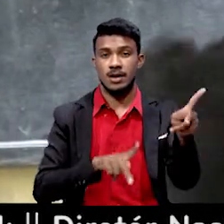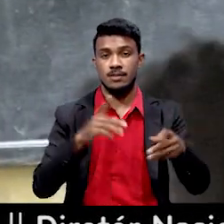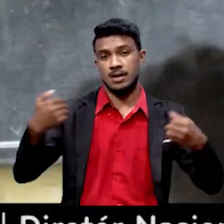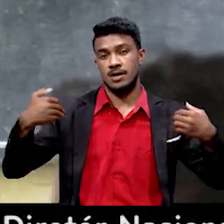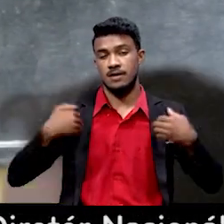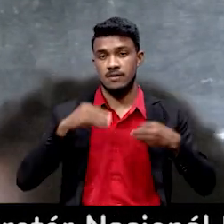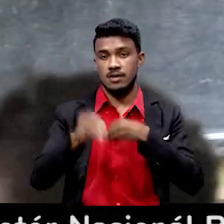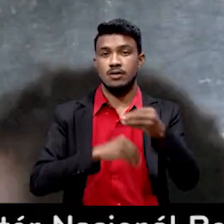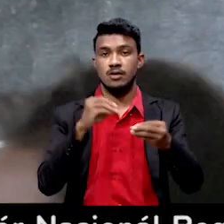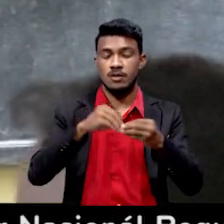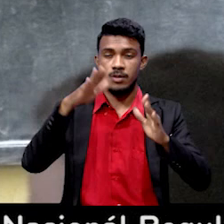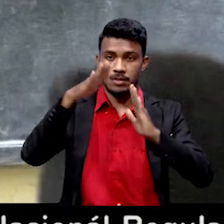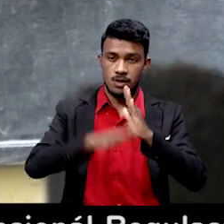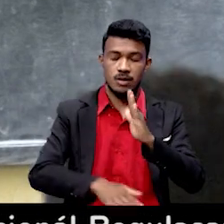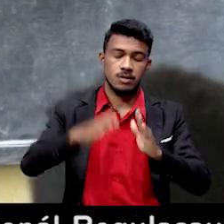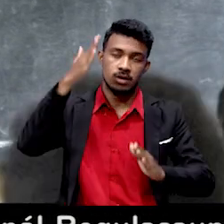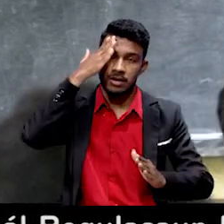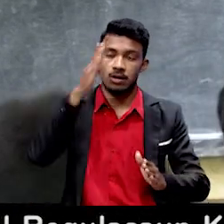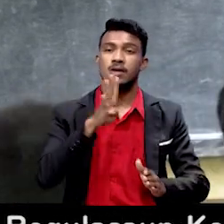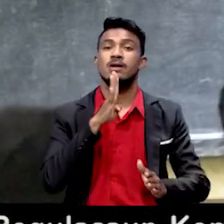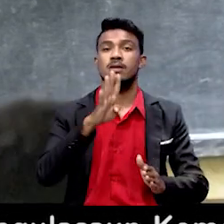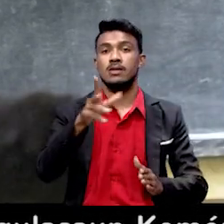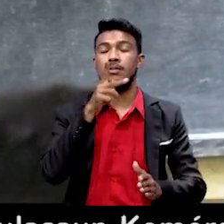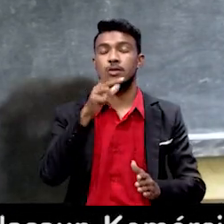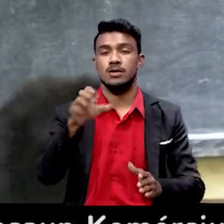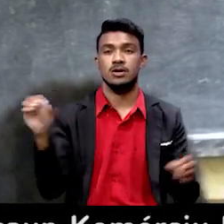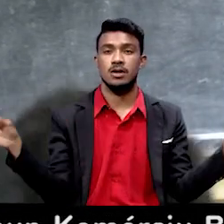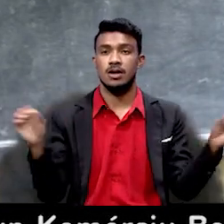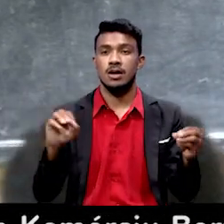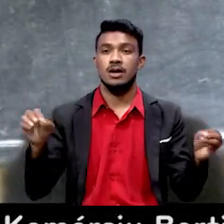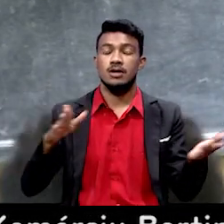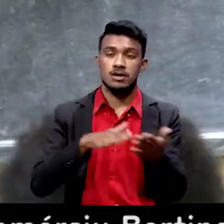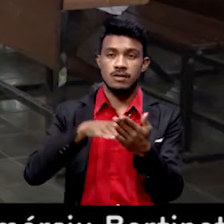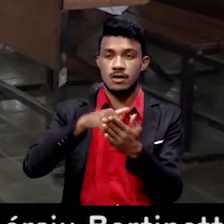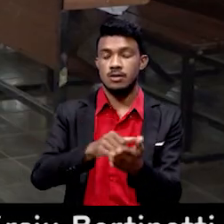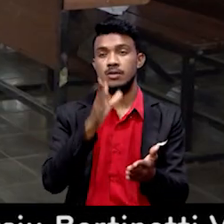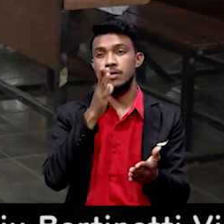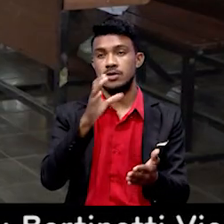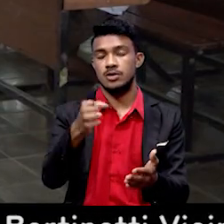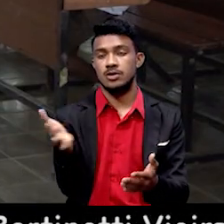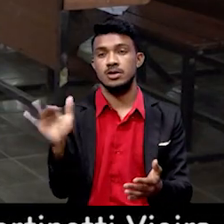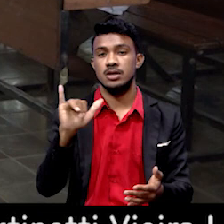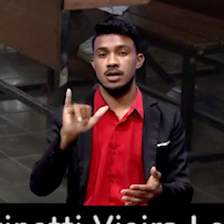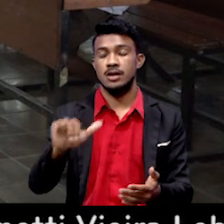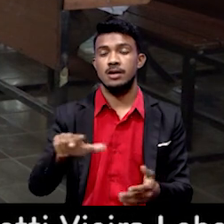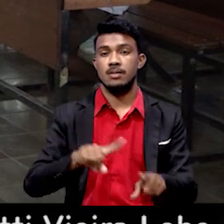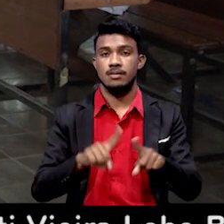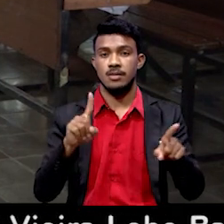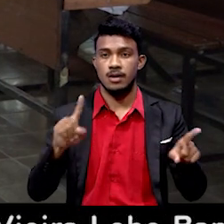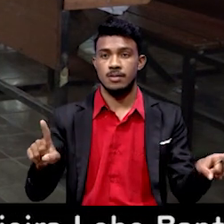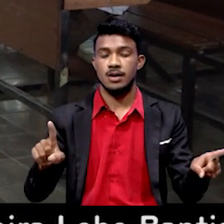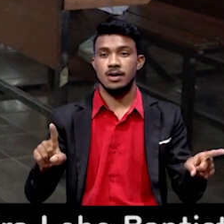conaba menos dominação e a língua portuguesa La os fraqueza professor Siranian, mas bem, meteorologia